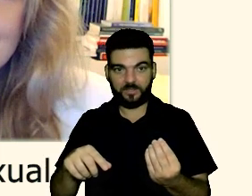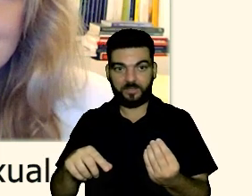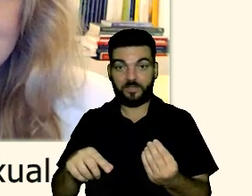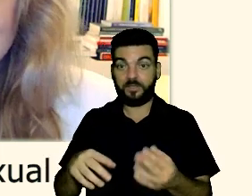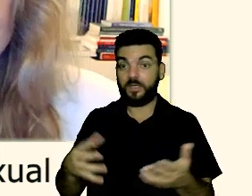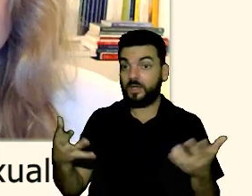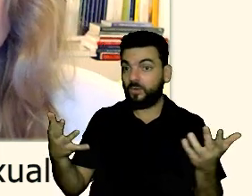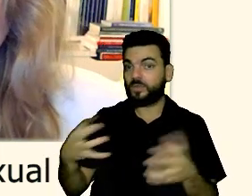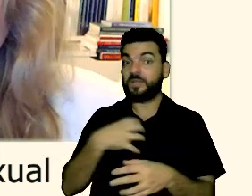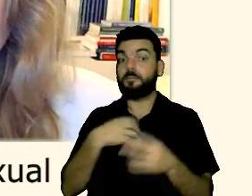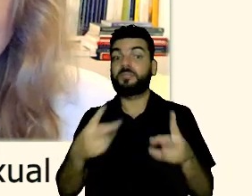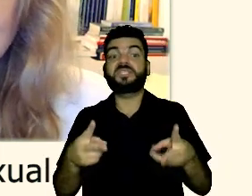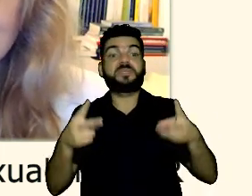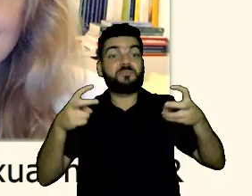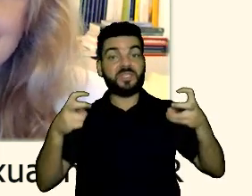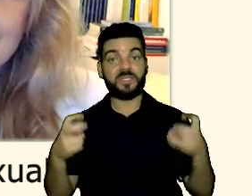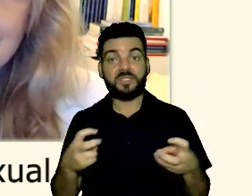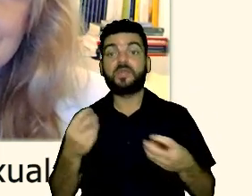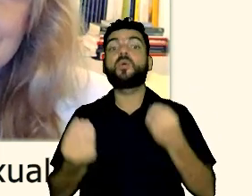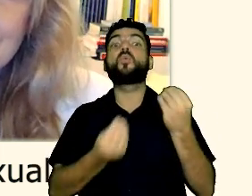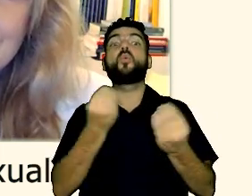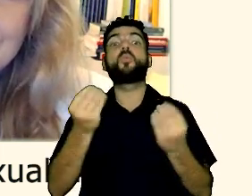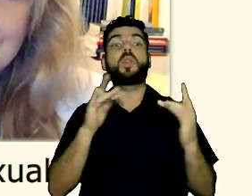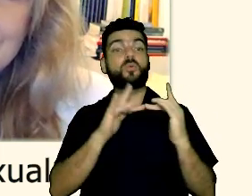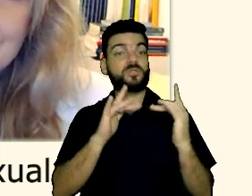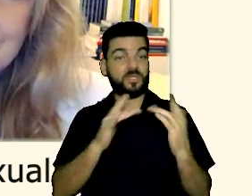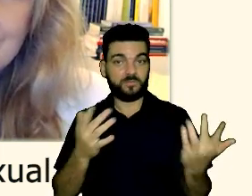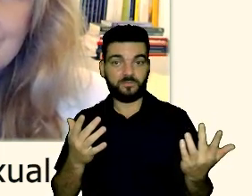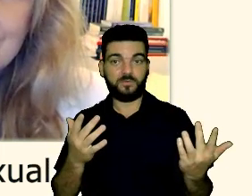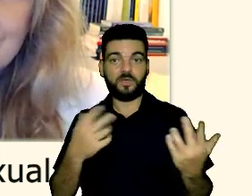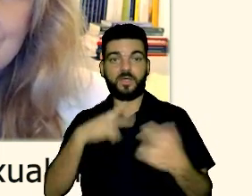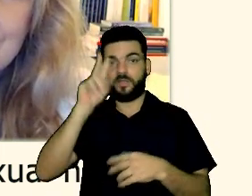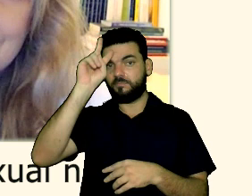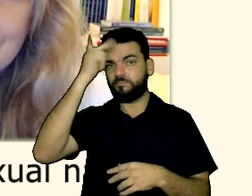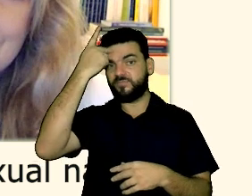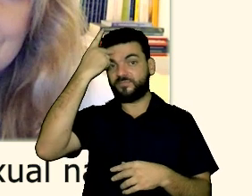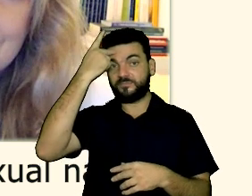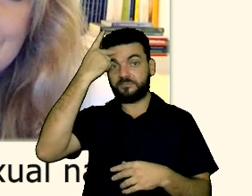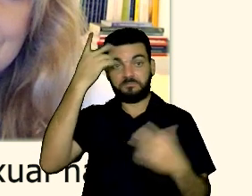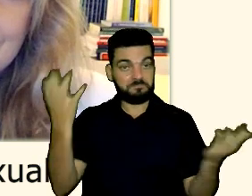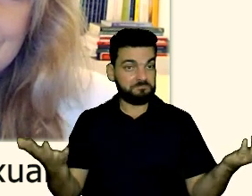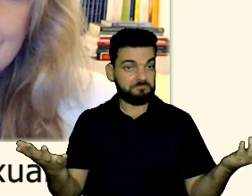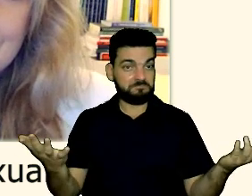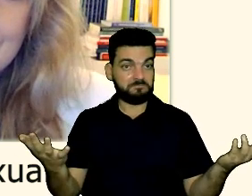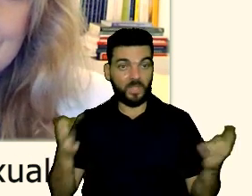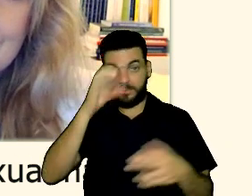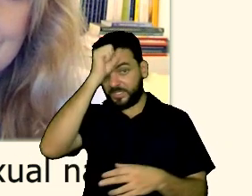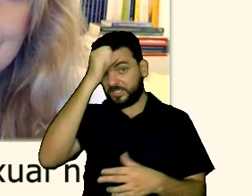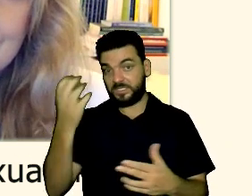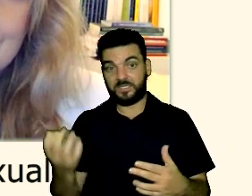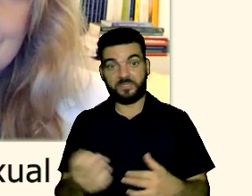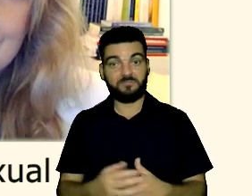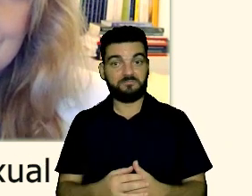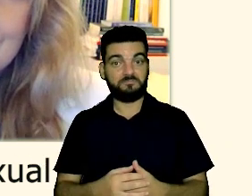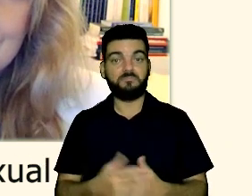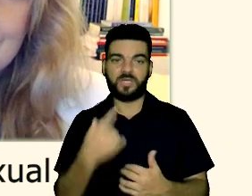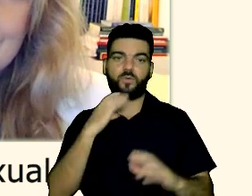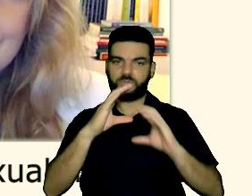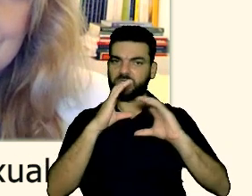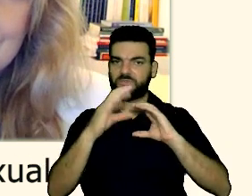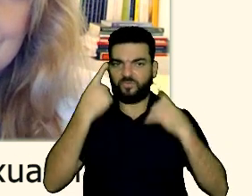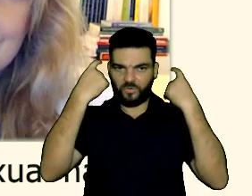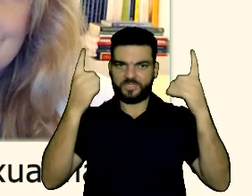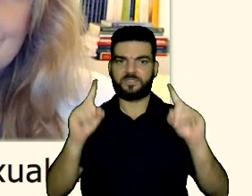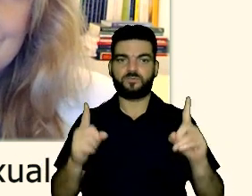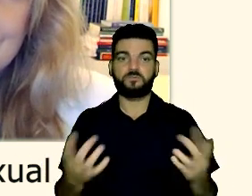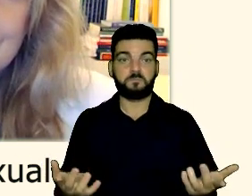comunicar, e mais por um processo de autoconhecimento, para que então essa pessoa, diante desse autoconhecimento e percebendo a